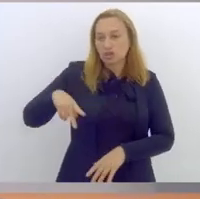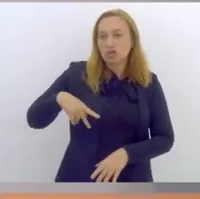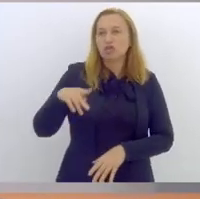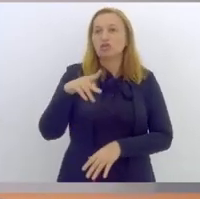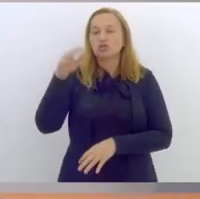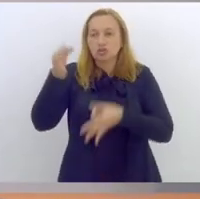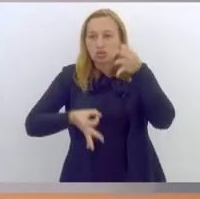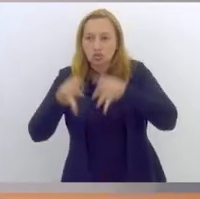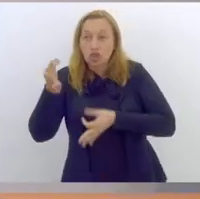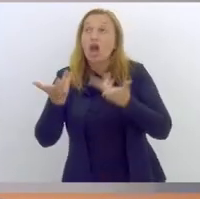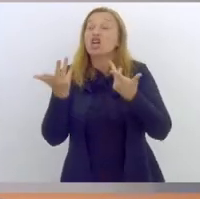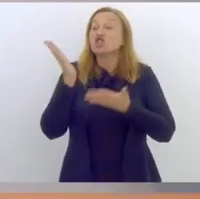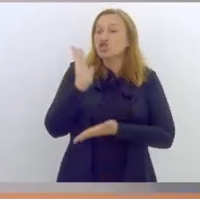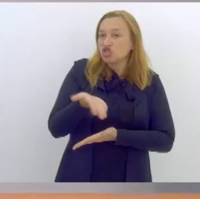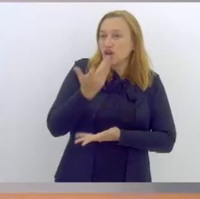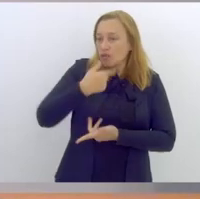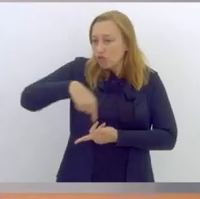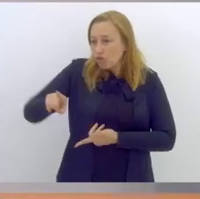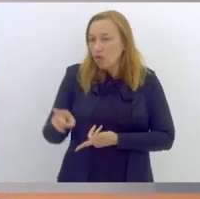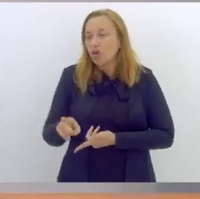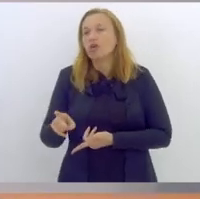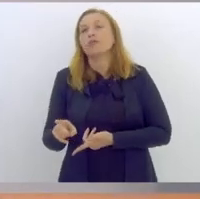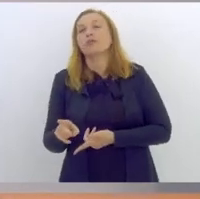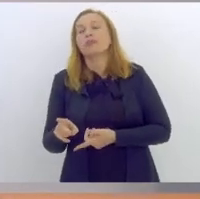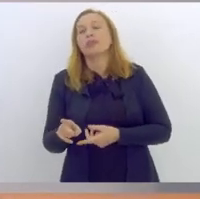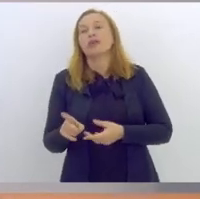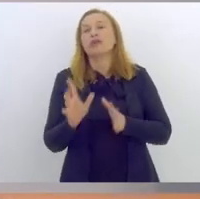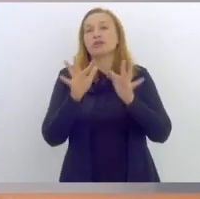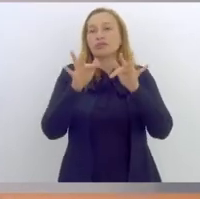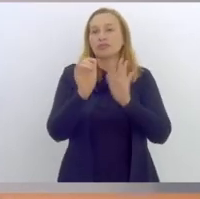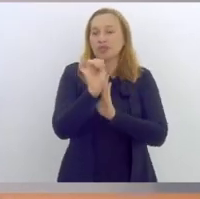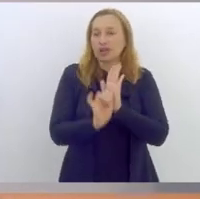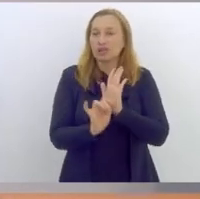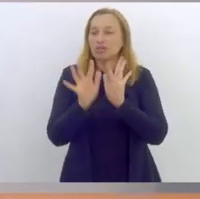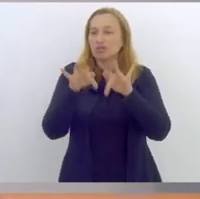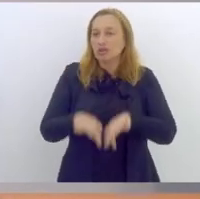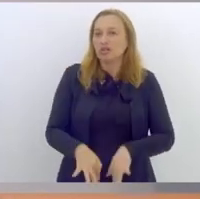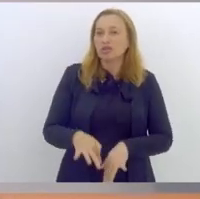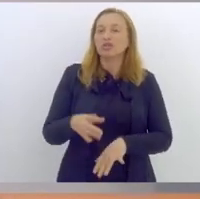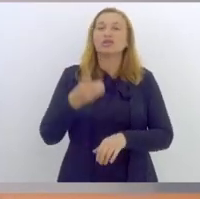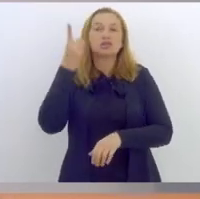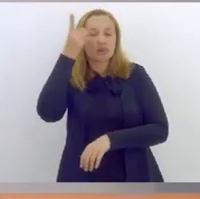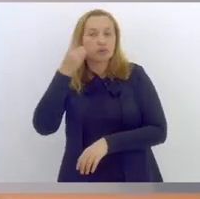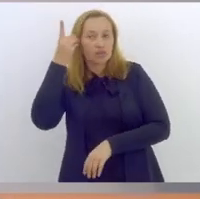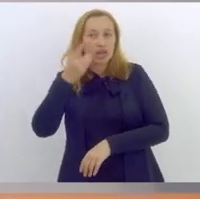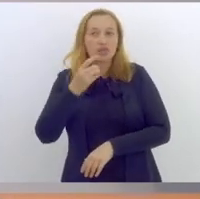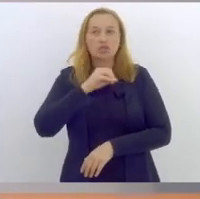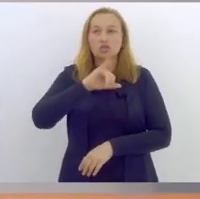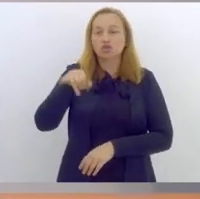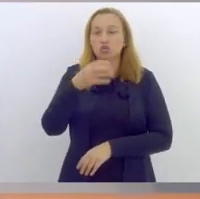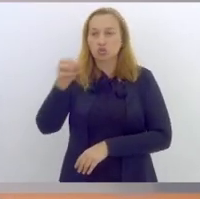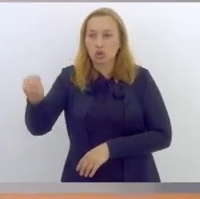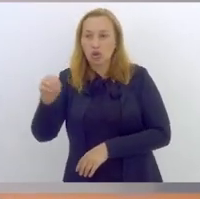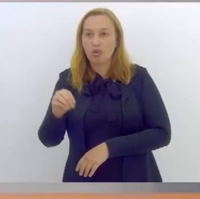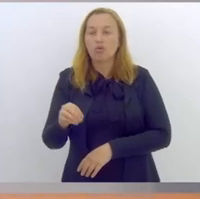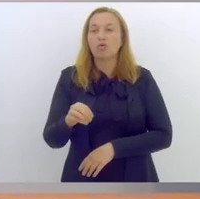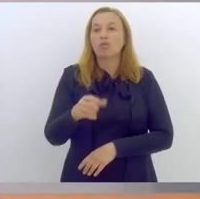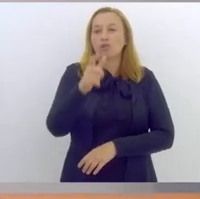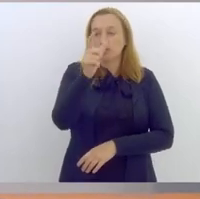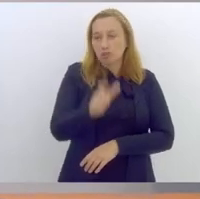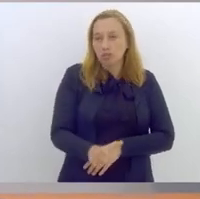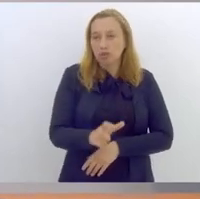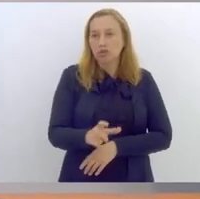congresso nacional esse texto já tem um relatório final do deputado João Campos e prevê a figura do oficial de polícia então que a gente